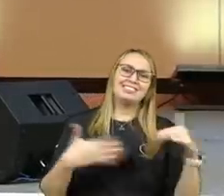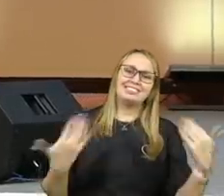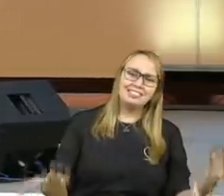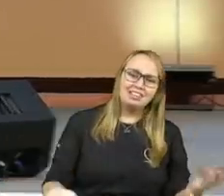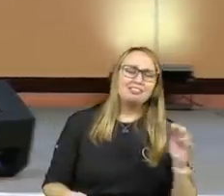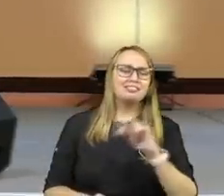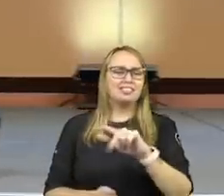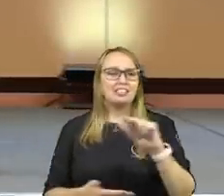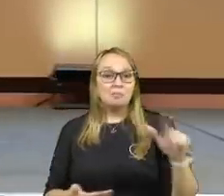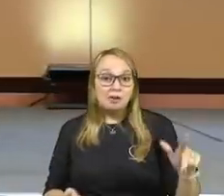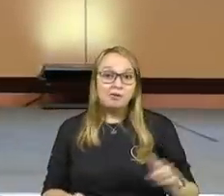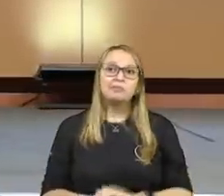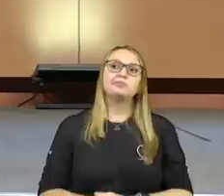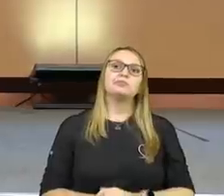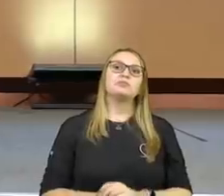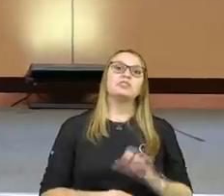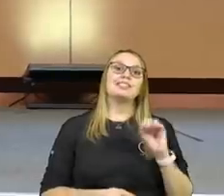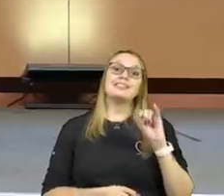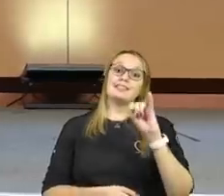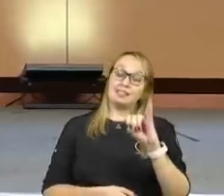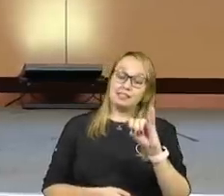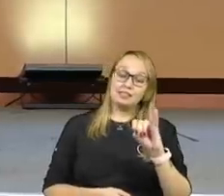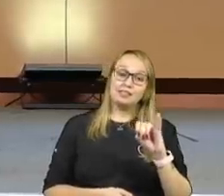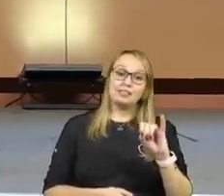mediante a essa condição,